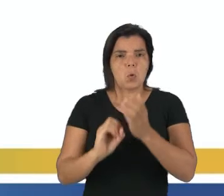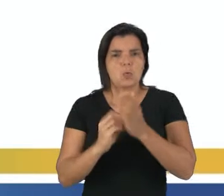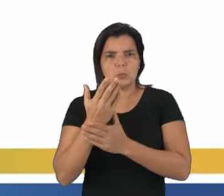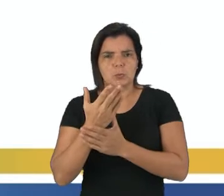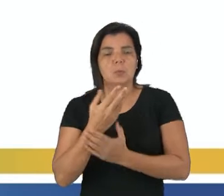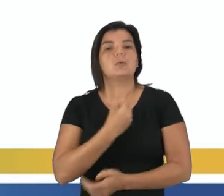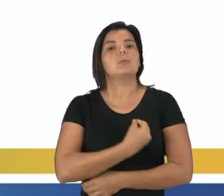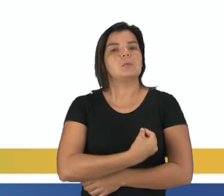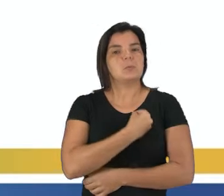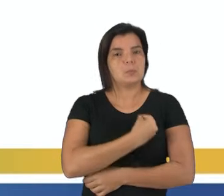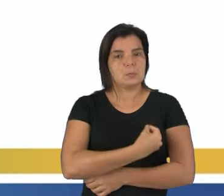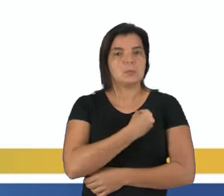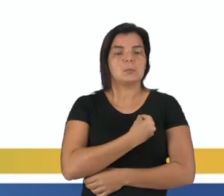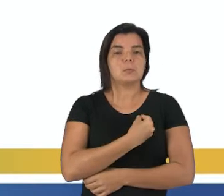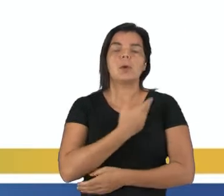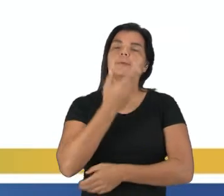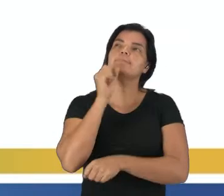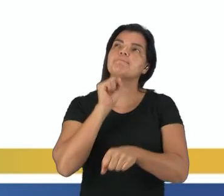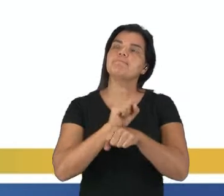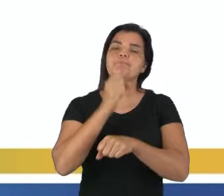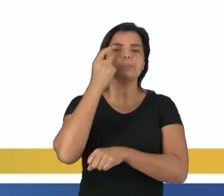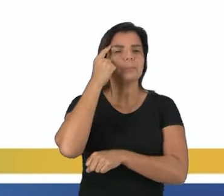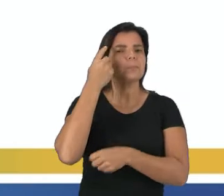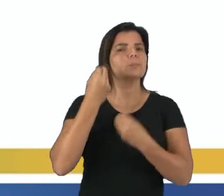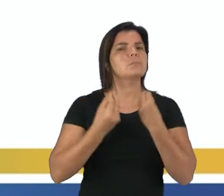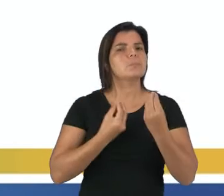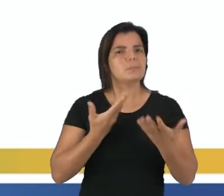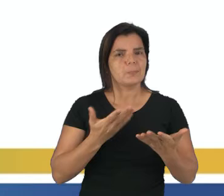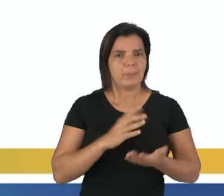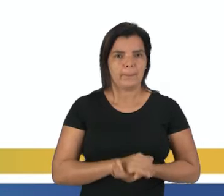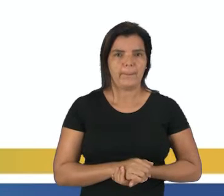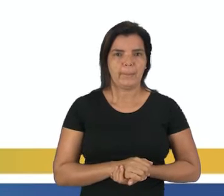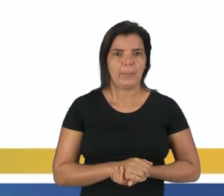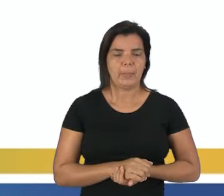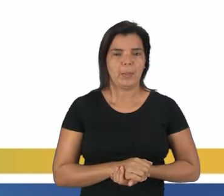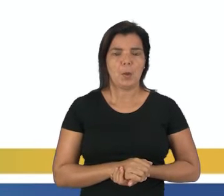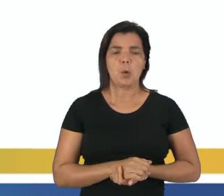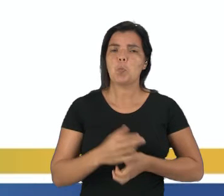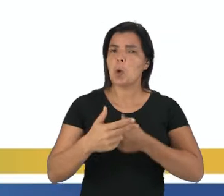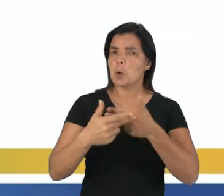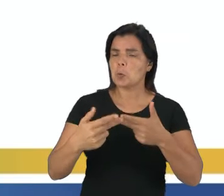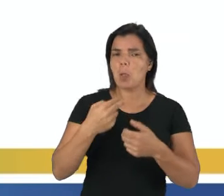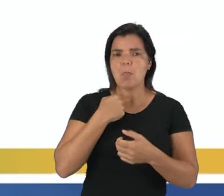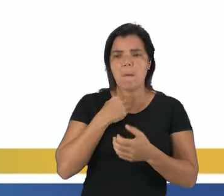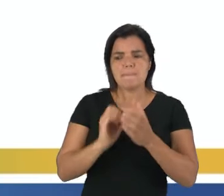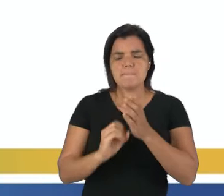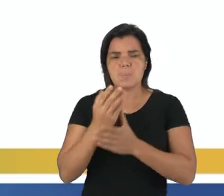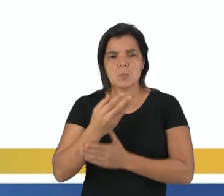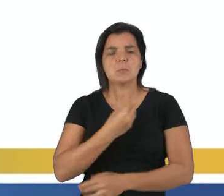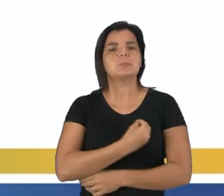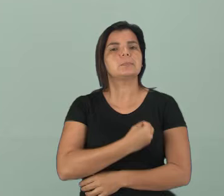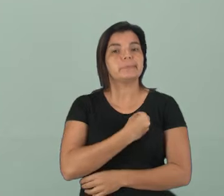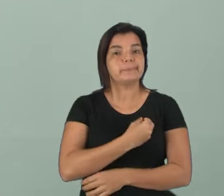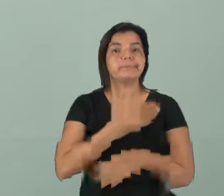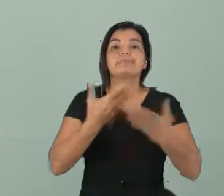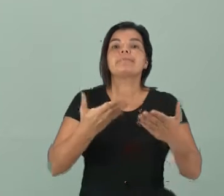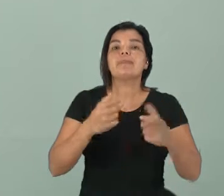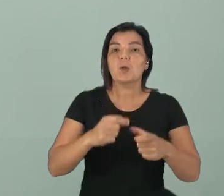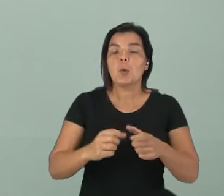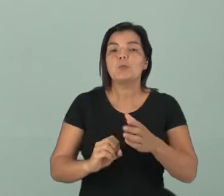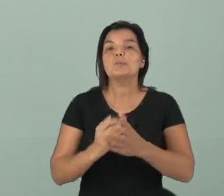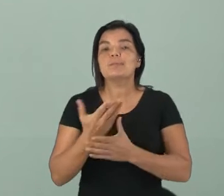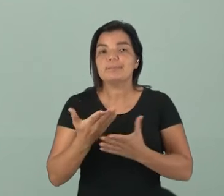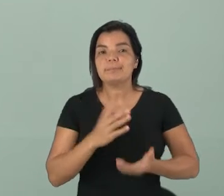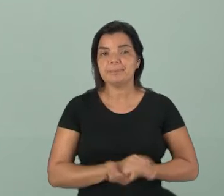criada existe, aí nós paramos para pensar assim, como que uma coisa que não pode ser criada existe? Então, da onde foi que